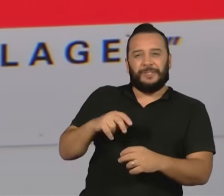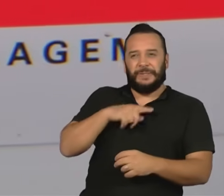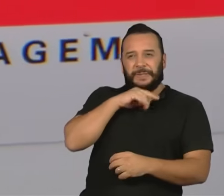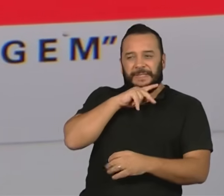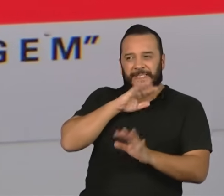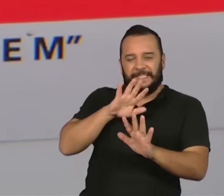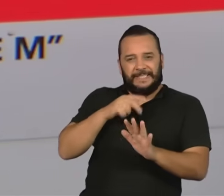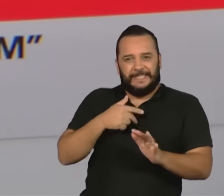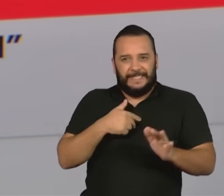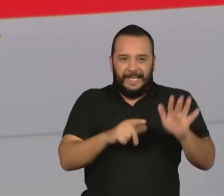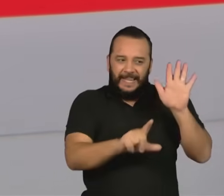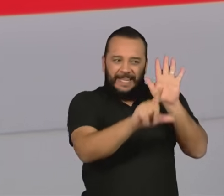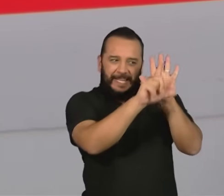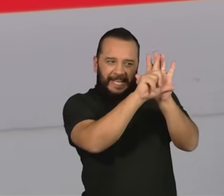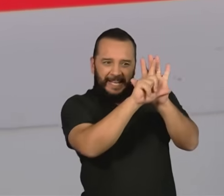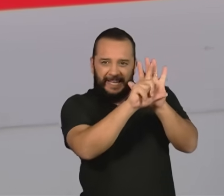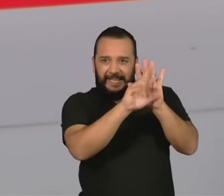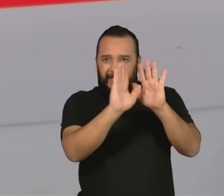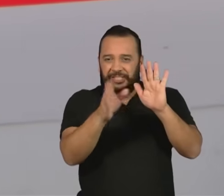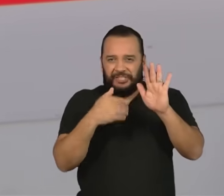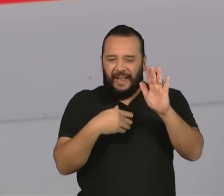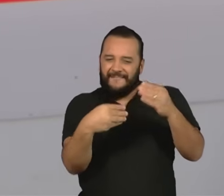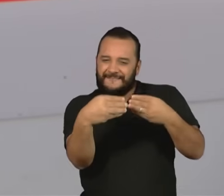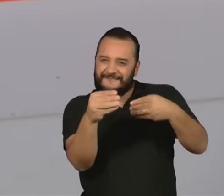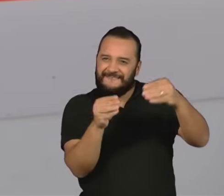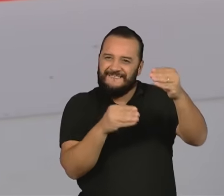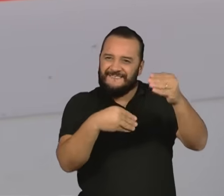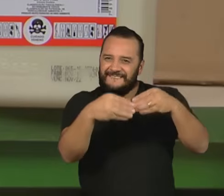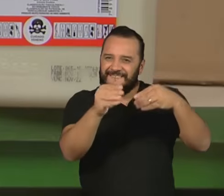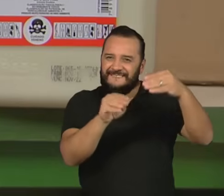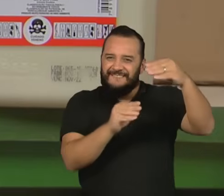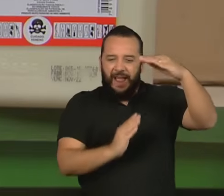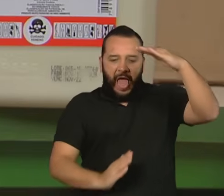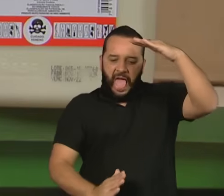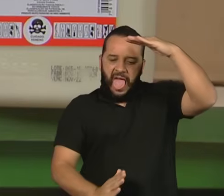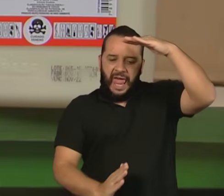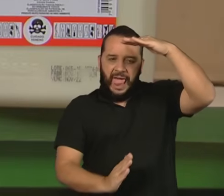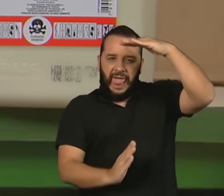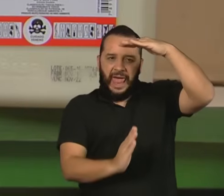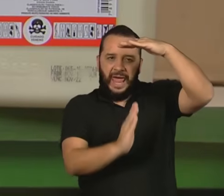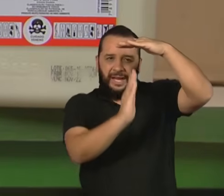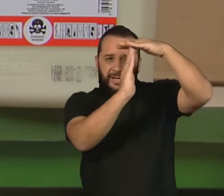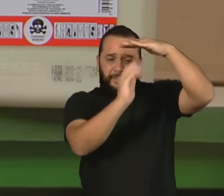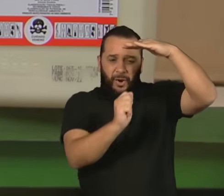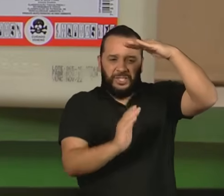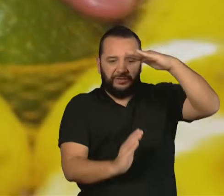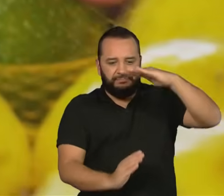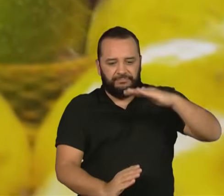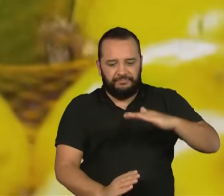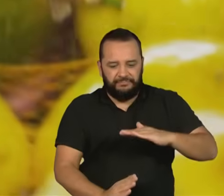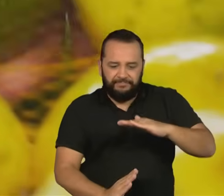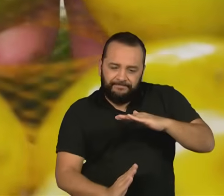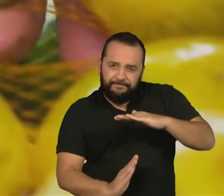dinâmicas e revisões que tornasse essa avaliação do risco mais precisa.